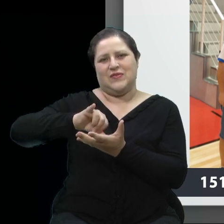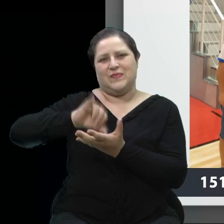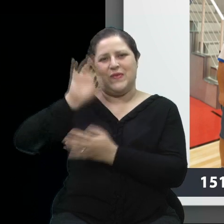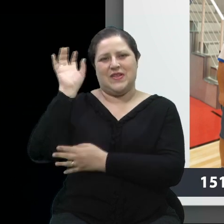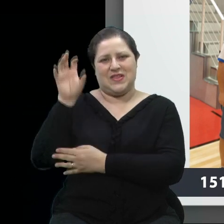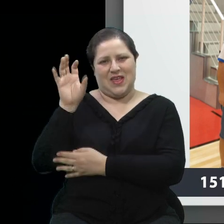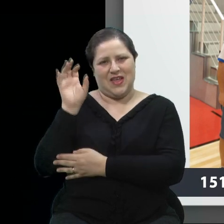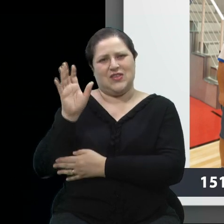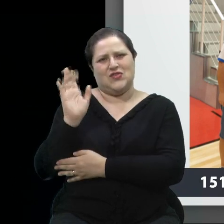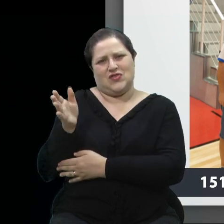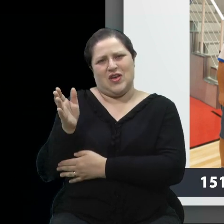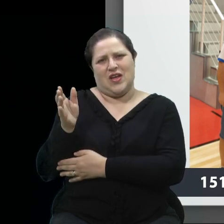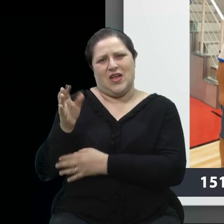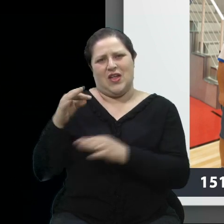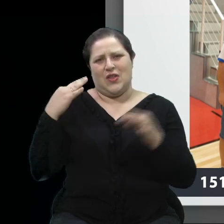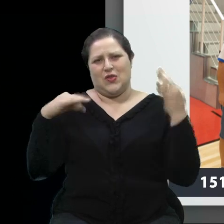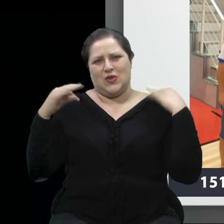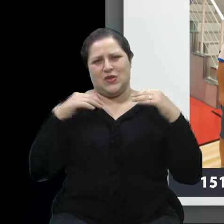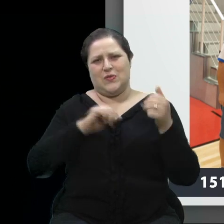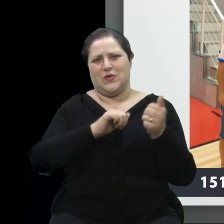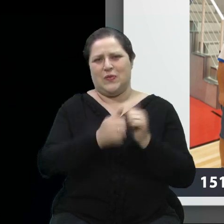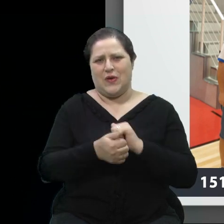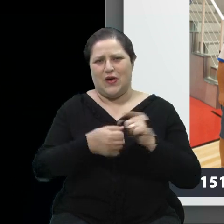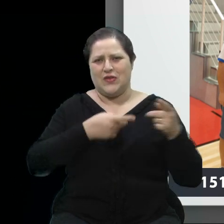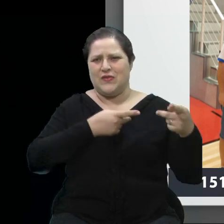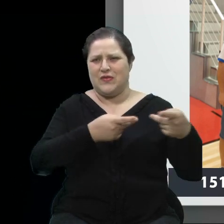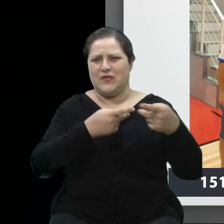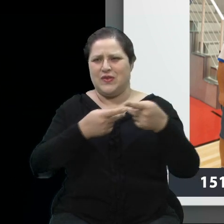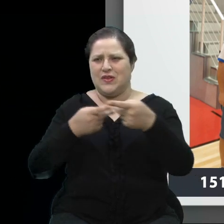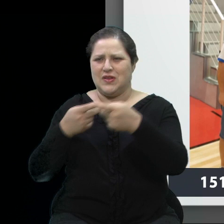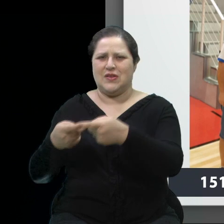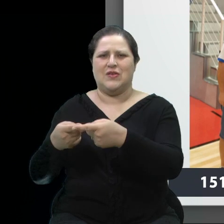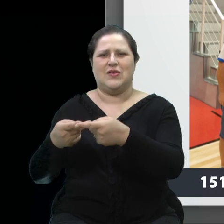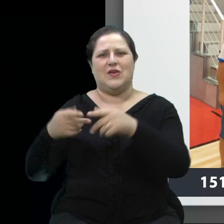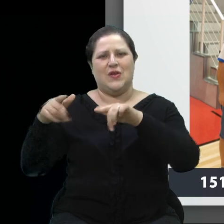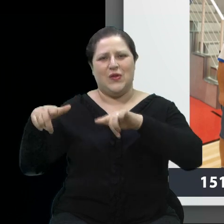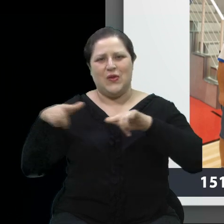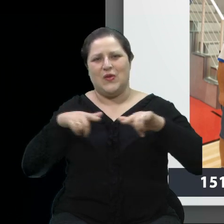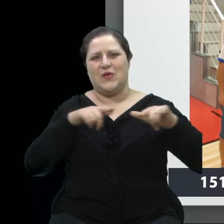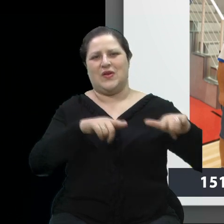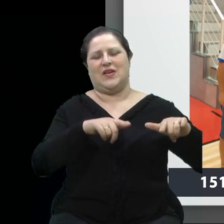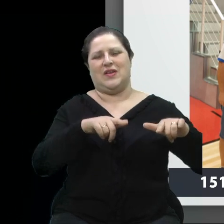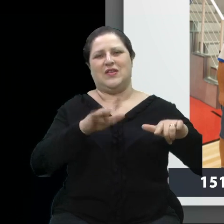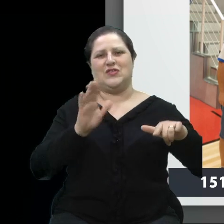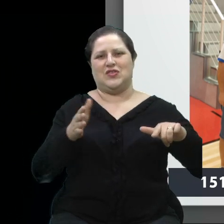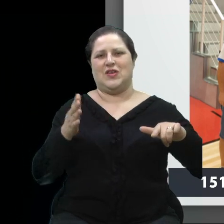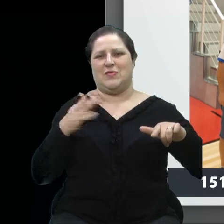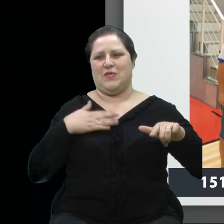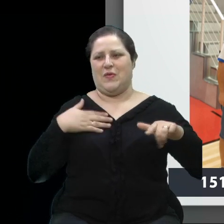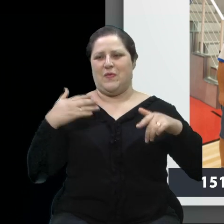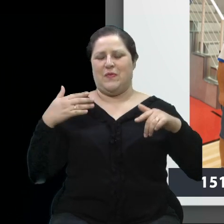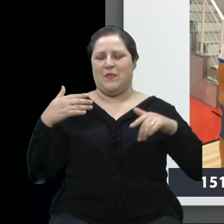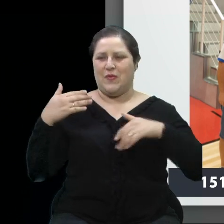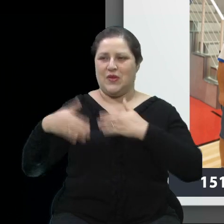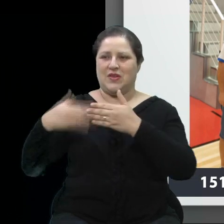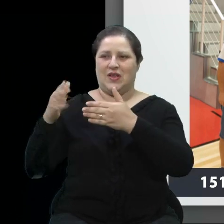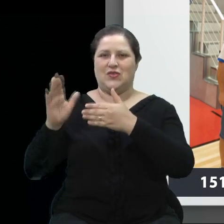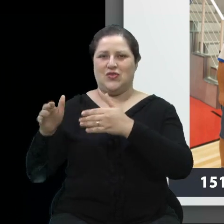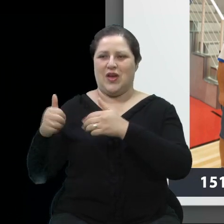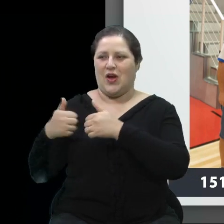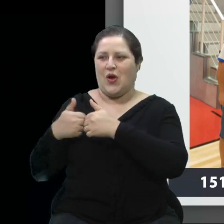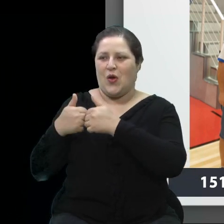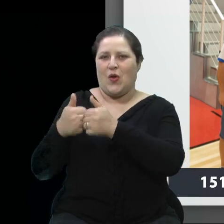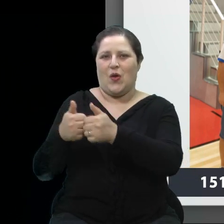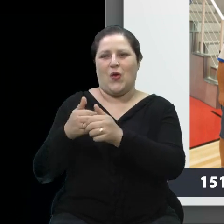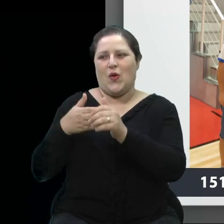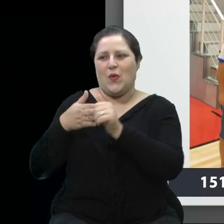os estádios da região, inclusive, nos acompanhou lá, né, em vários desses processos, faz um grande